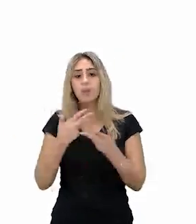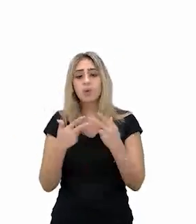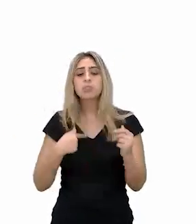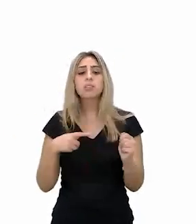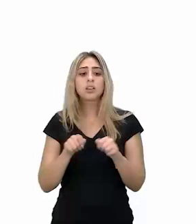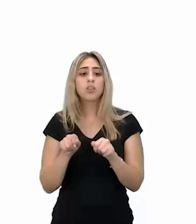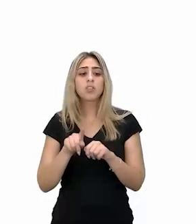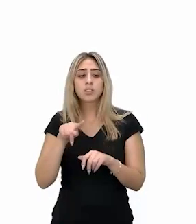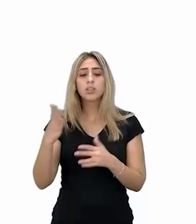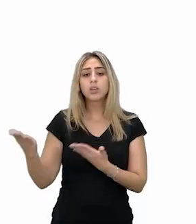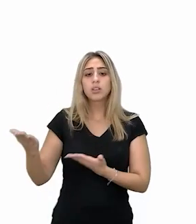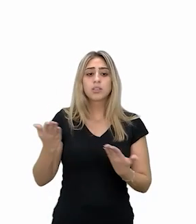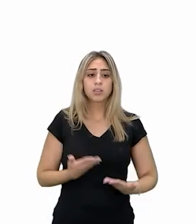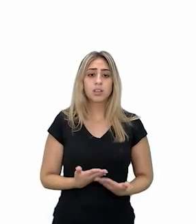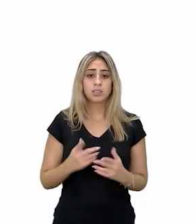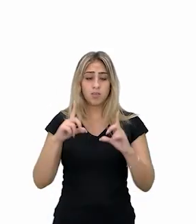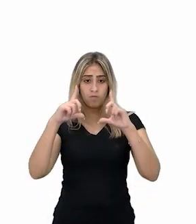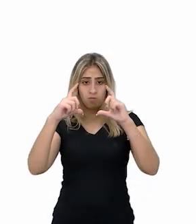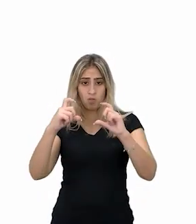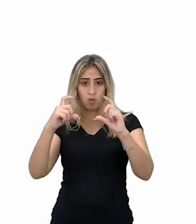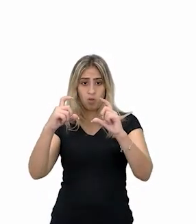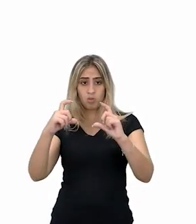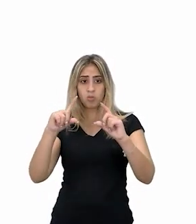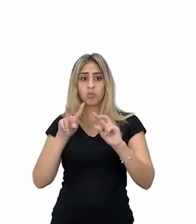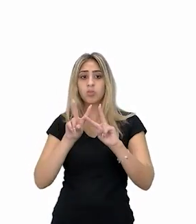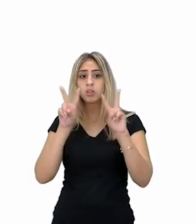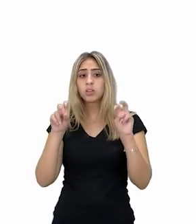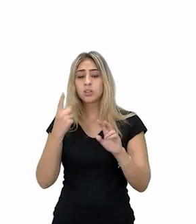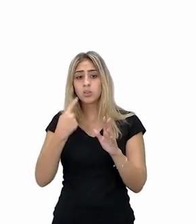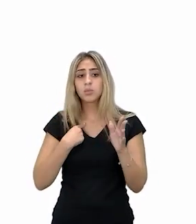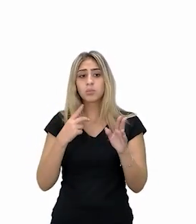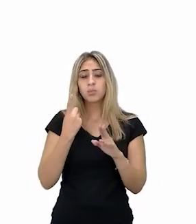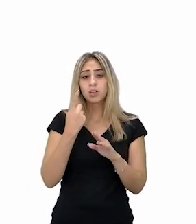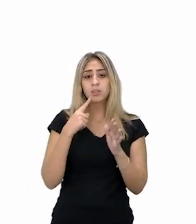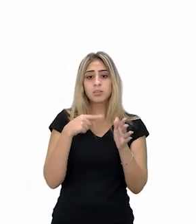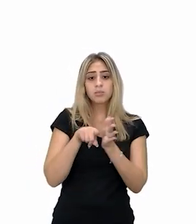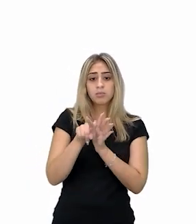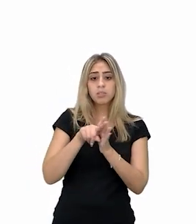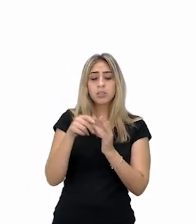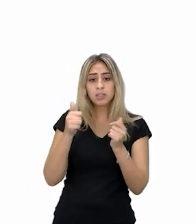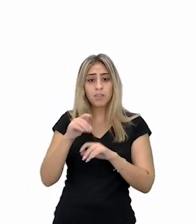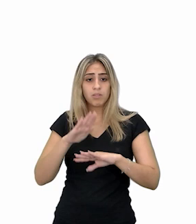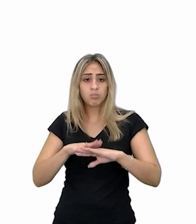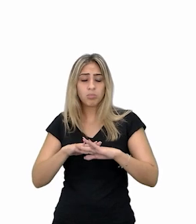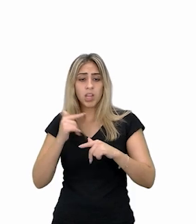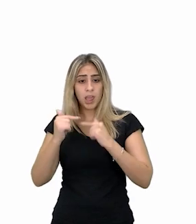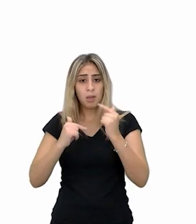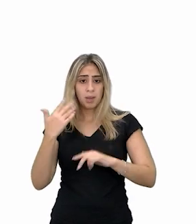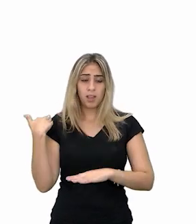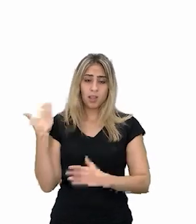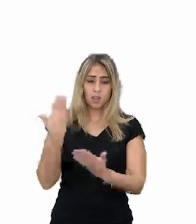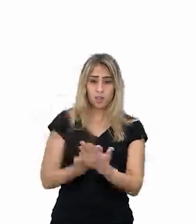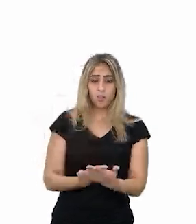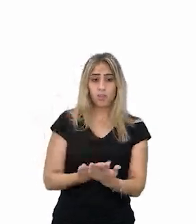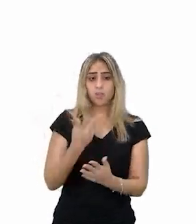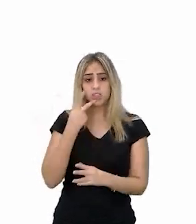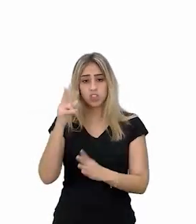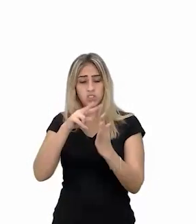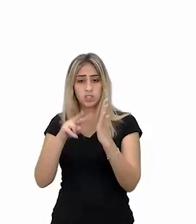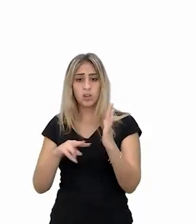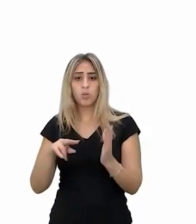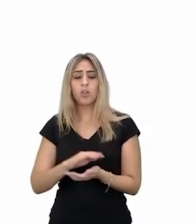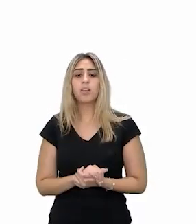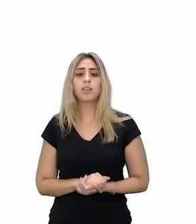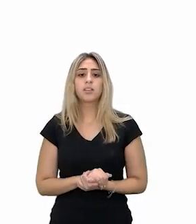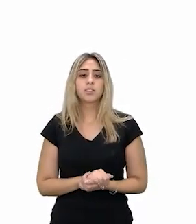foi trazer o print da questão, de uma das questões que estavam trabalhando aquela, né, habilidade que a gente acabou de ler